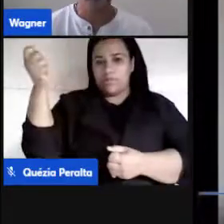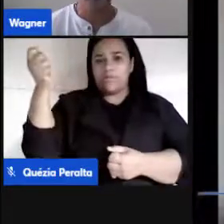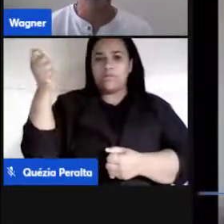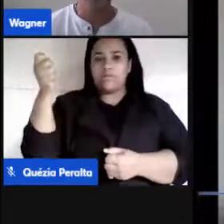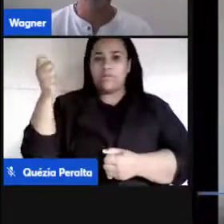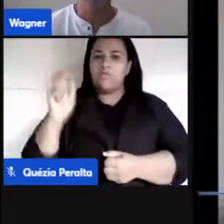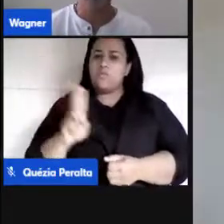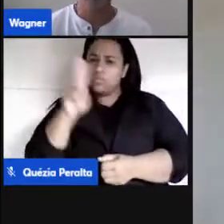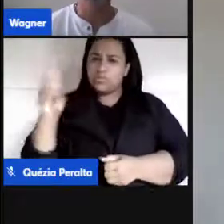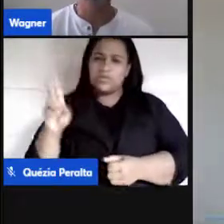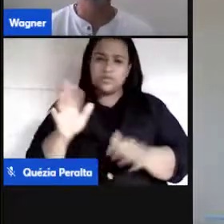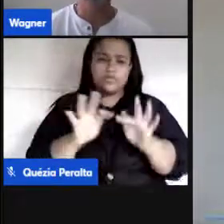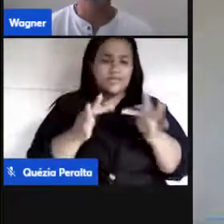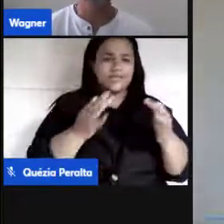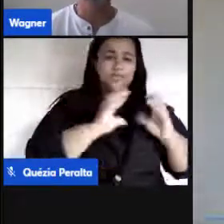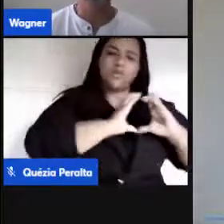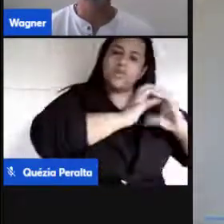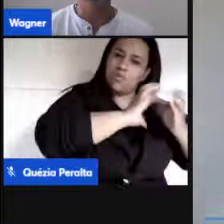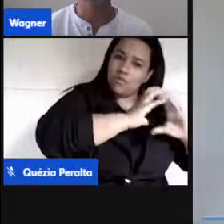bola.